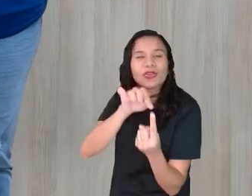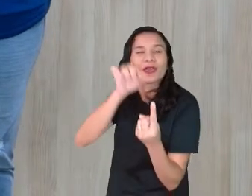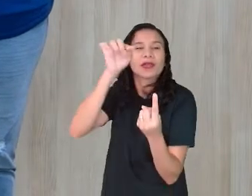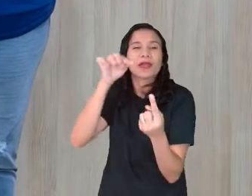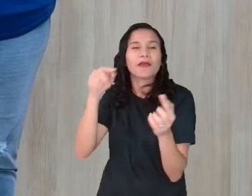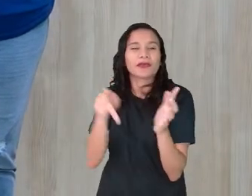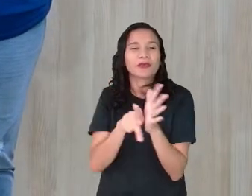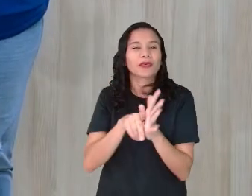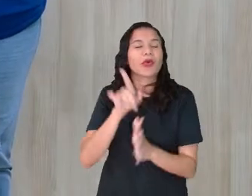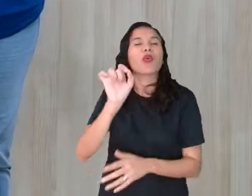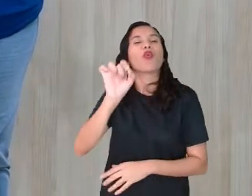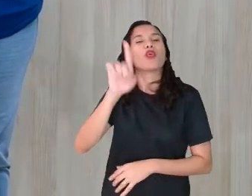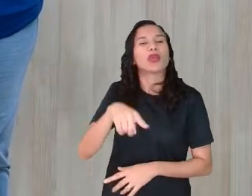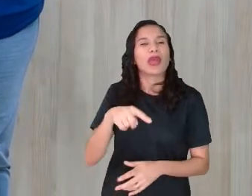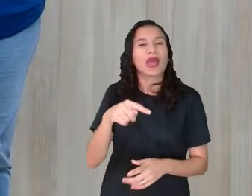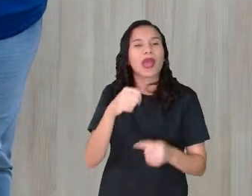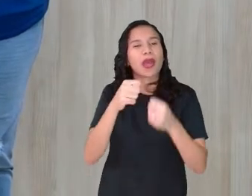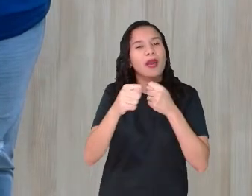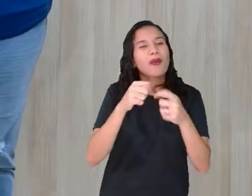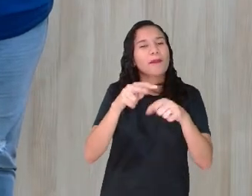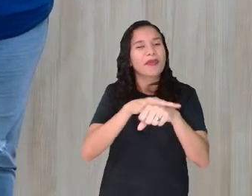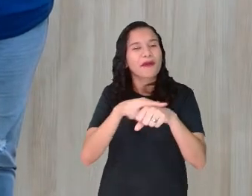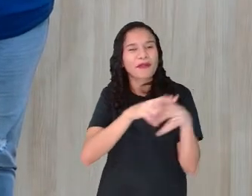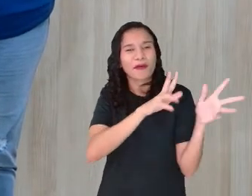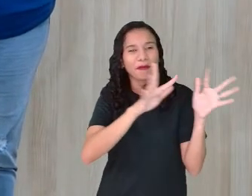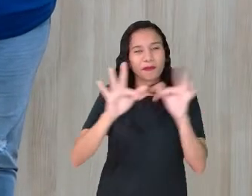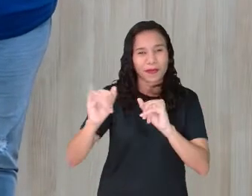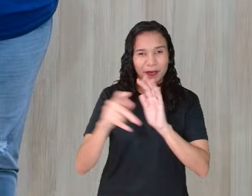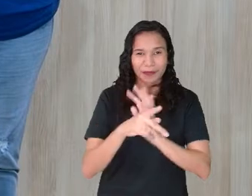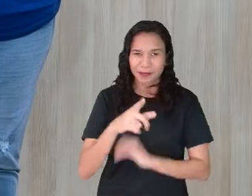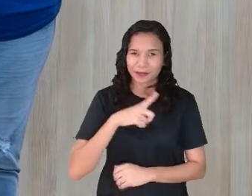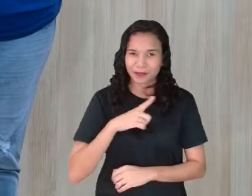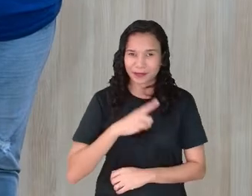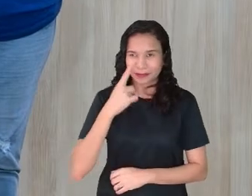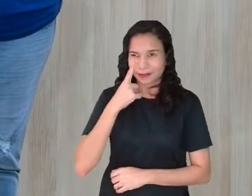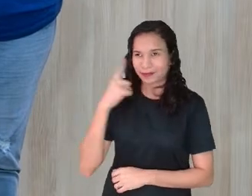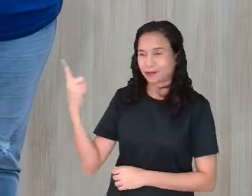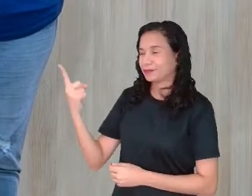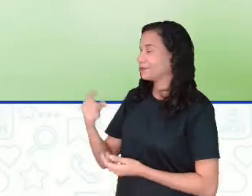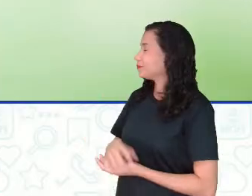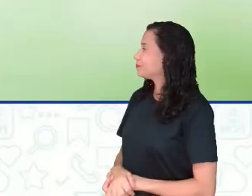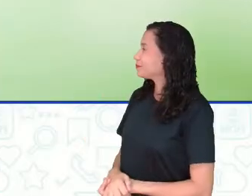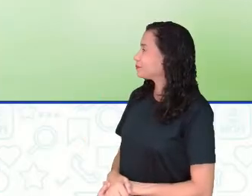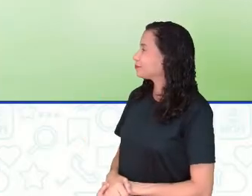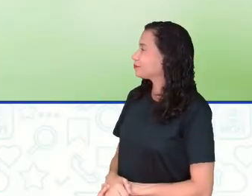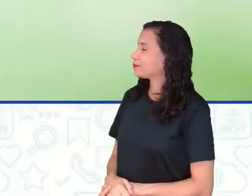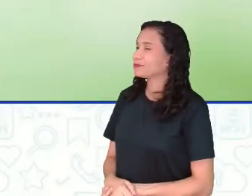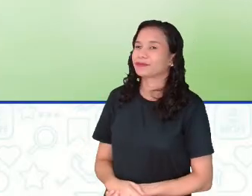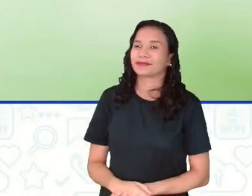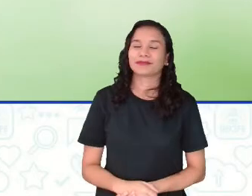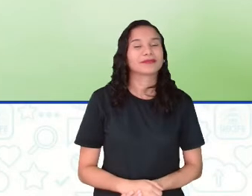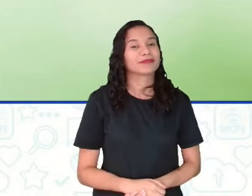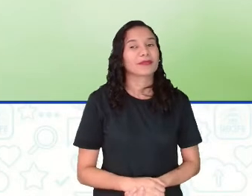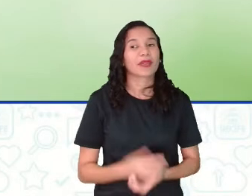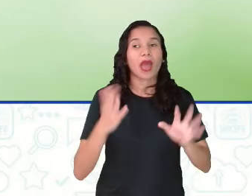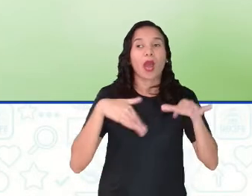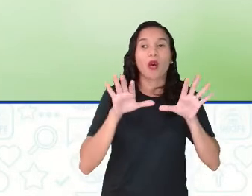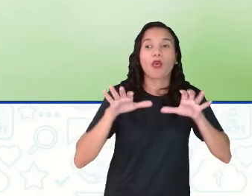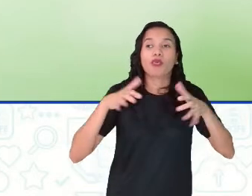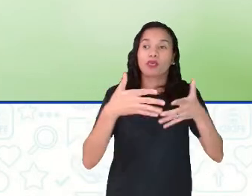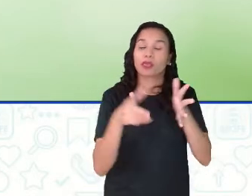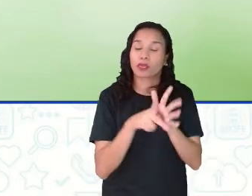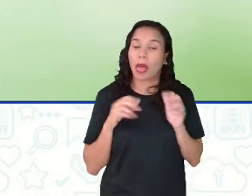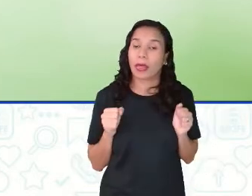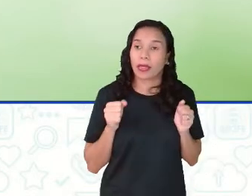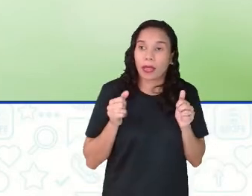né? O que é essa economia verde no final das contas, professora? Veja aí, joga aí na tela, Bíblia, por gentileza. Conjunto de